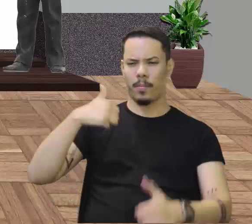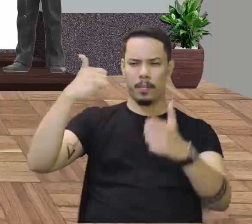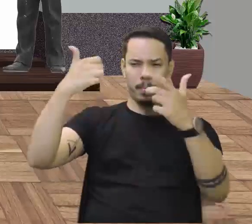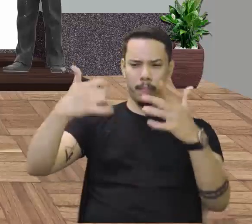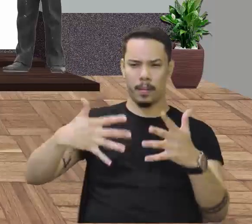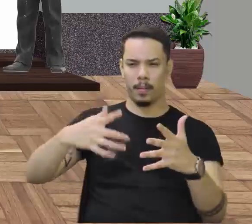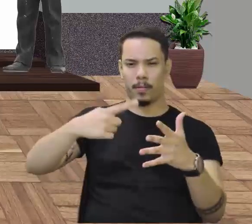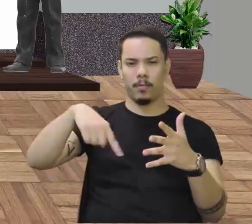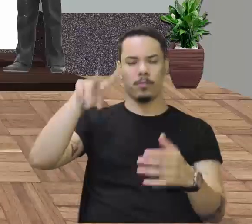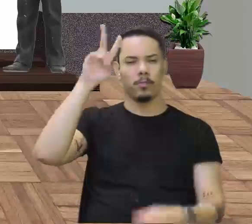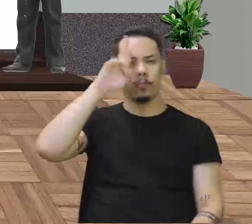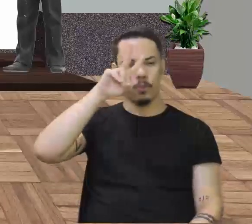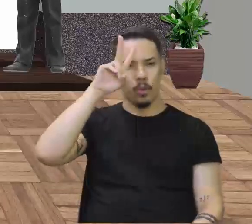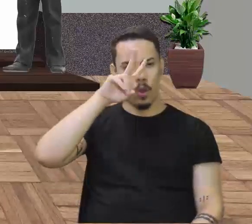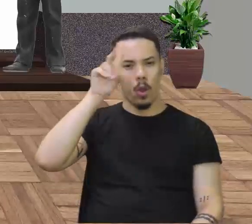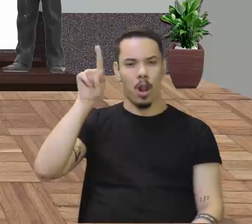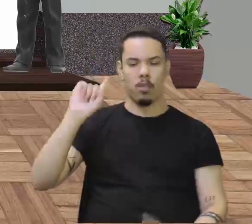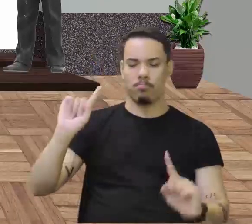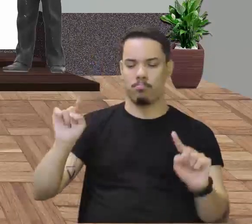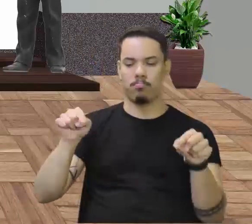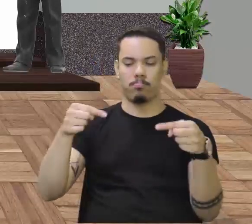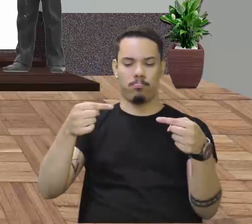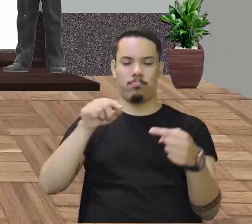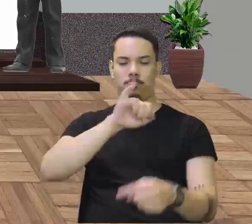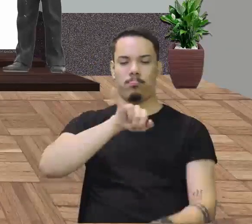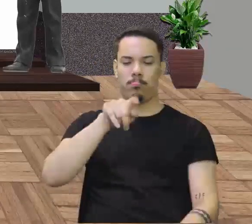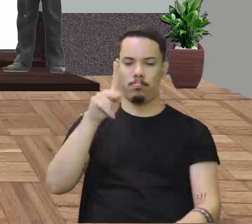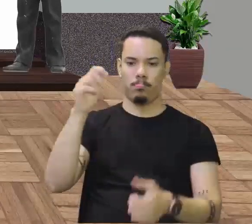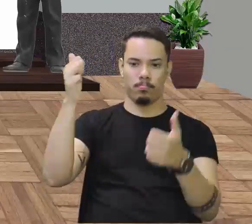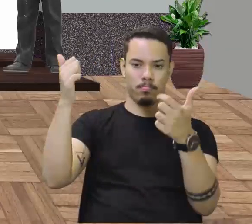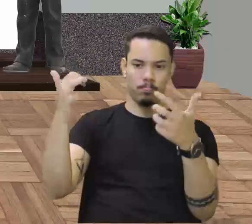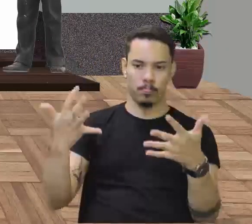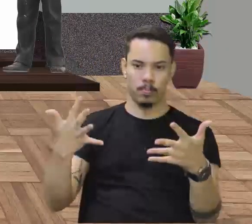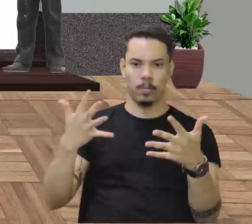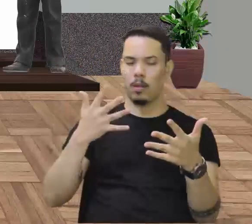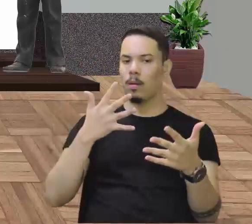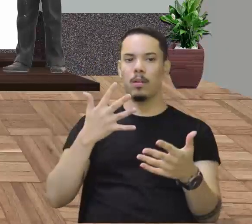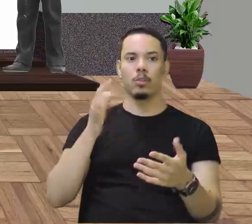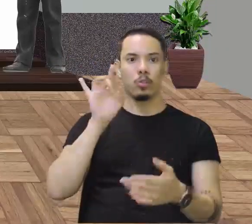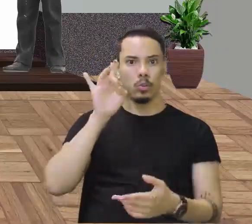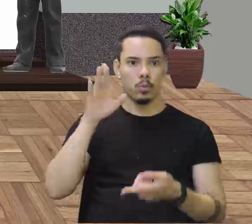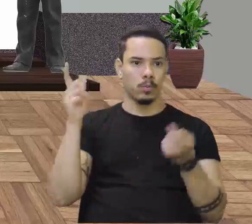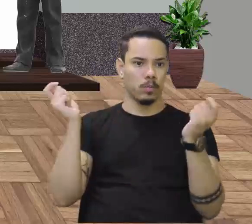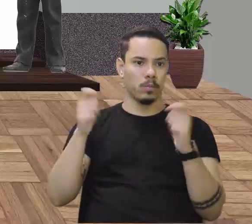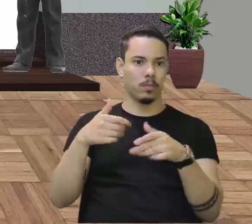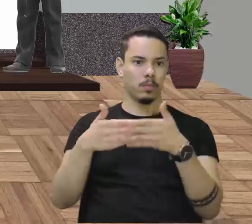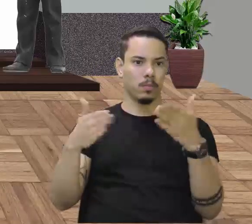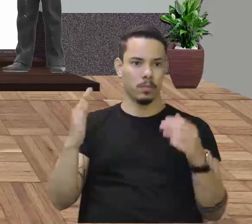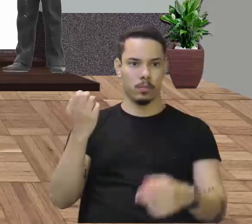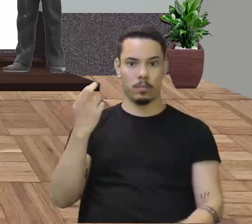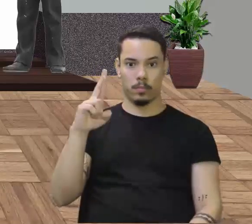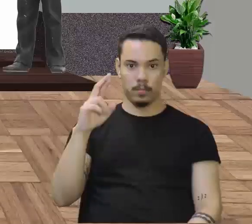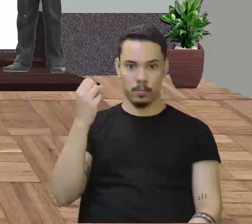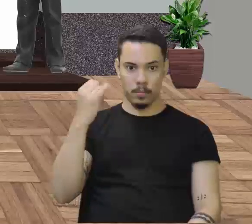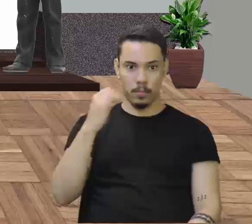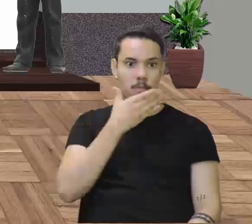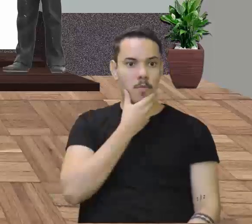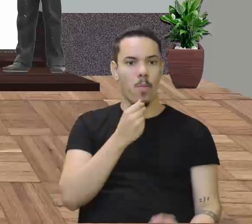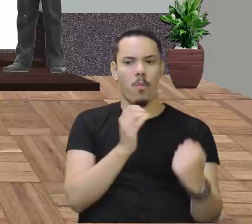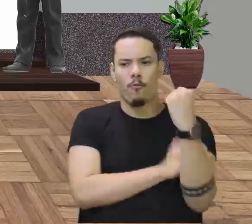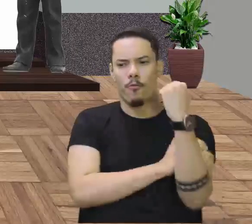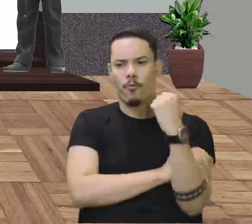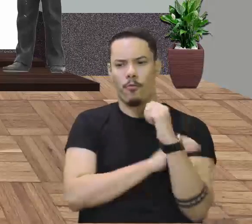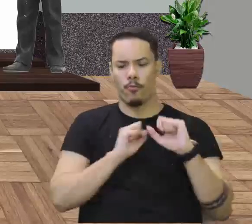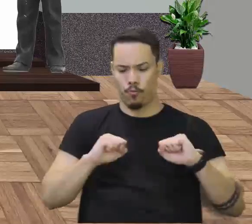vocês. O Paulo desafia JK, dizendo que para ele que só poderia abrir a BR quem seria homens